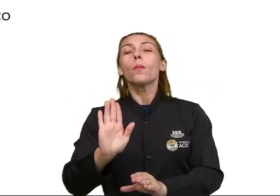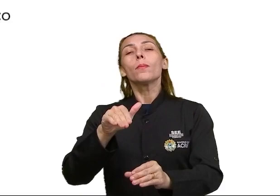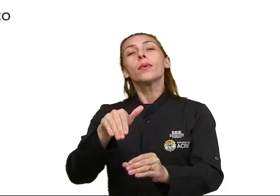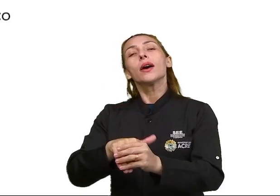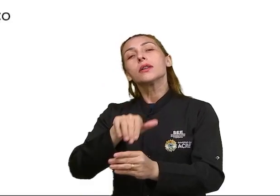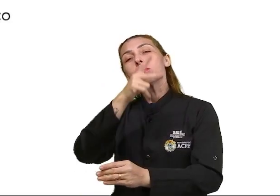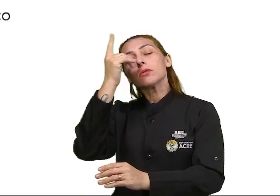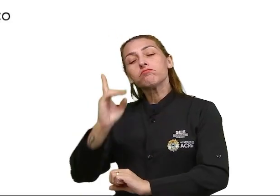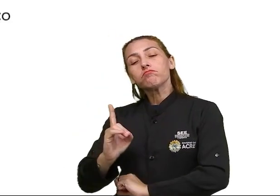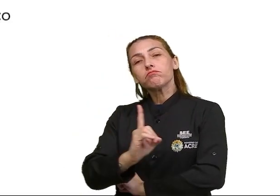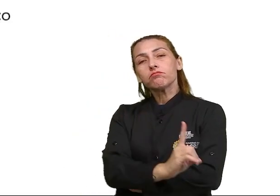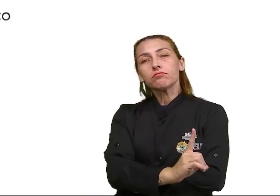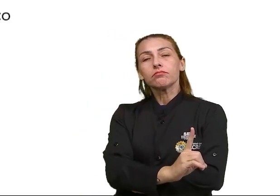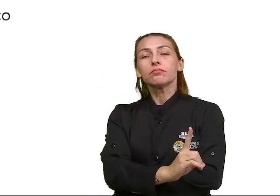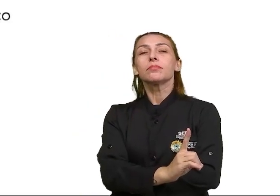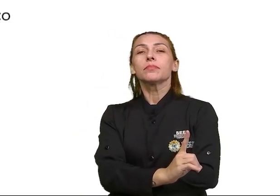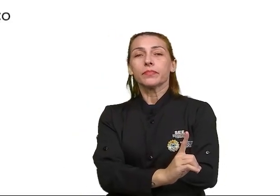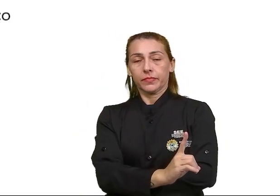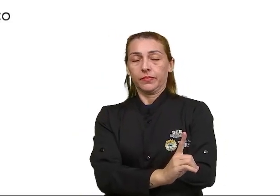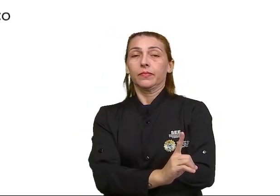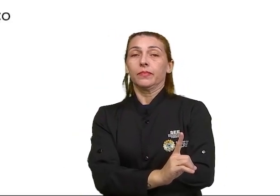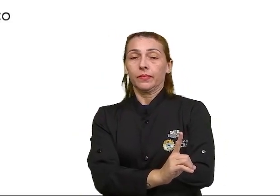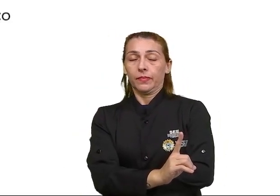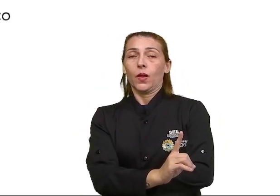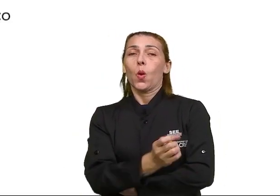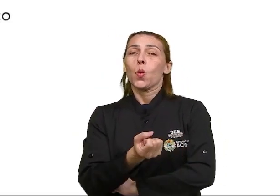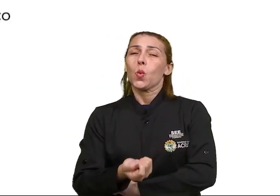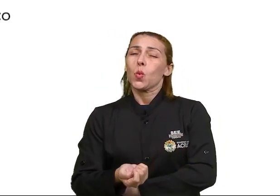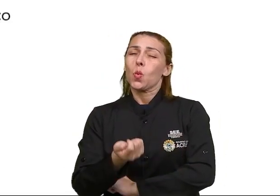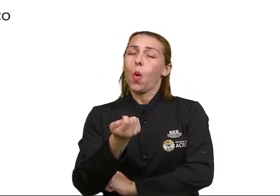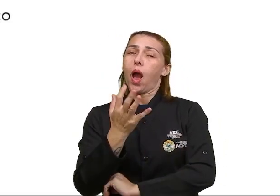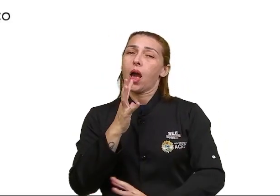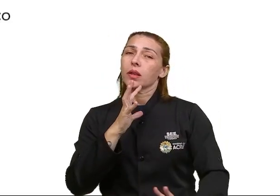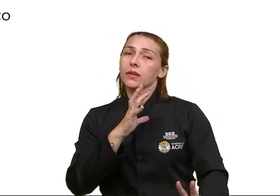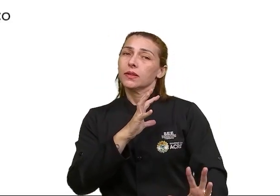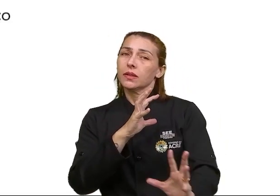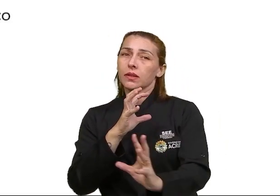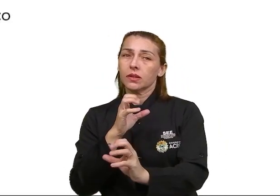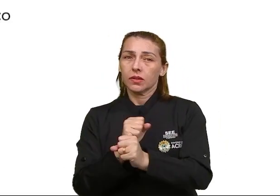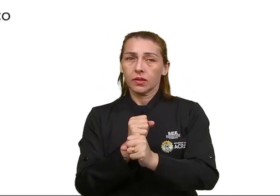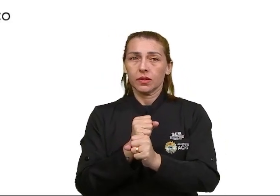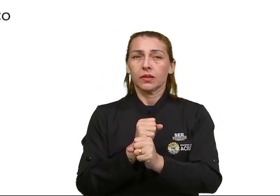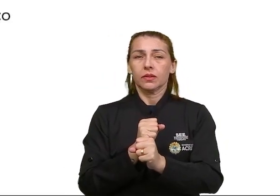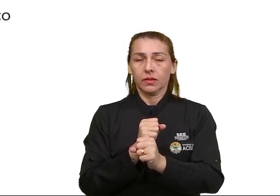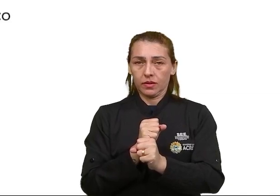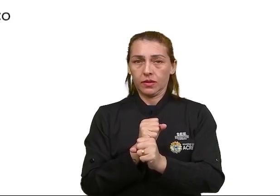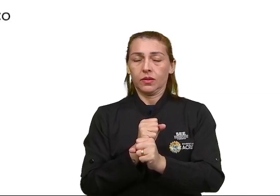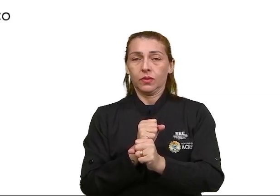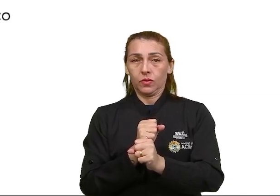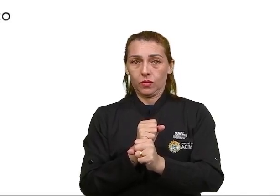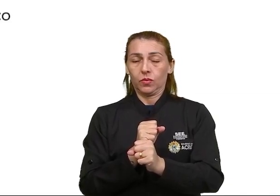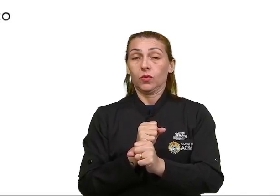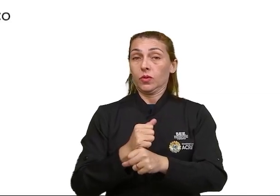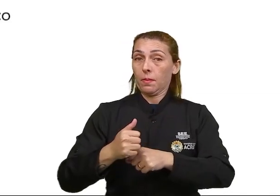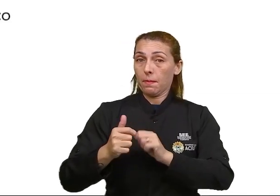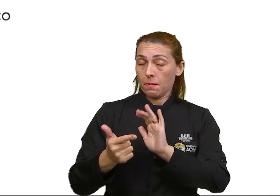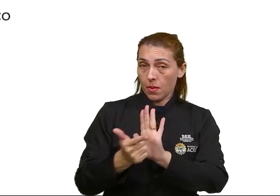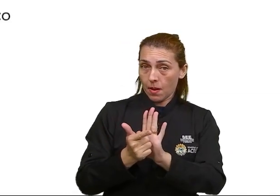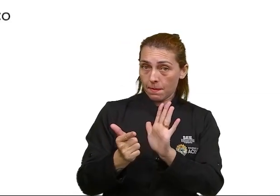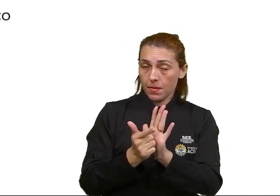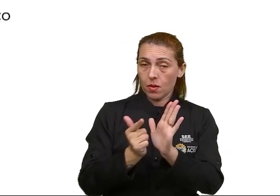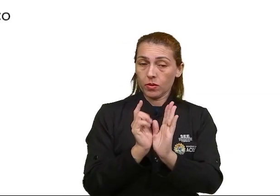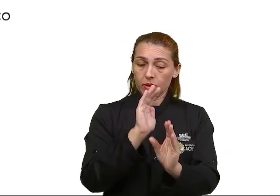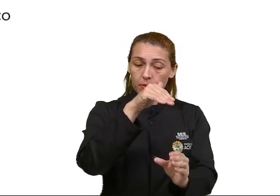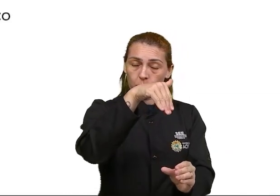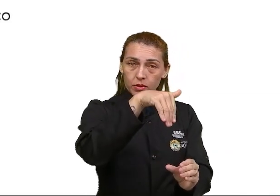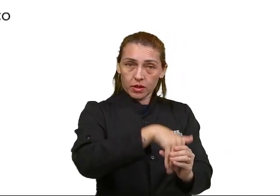eleitores que entravam. Estes, em sua quase totalidade, tomavam docilmente dos papeluchos e a